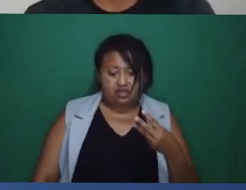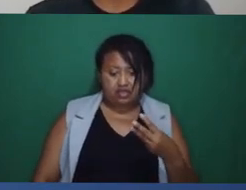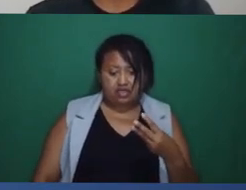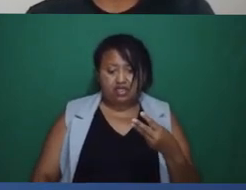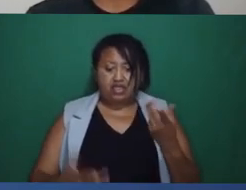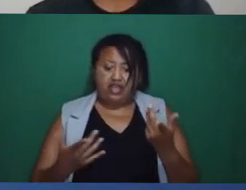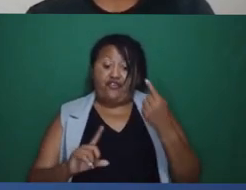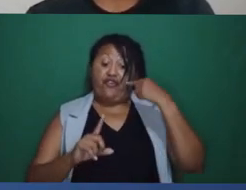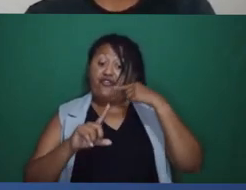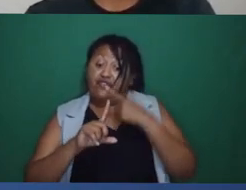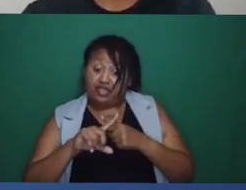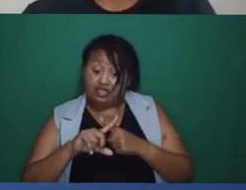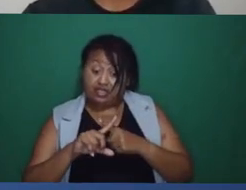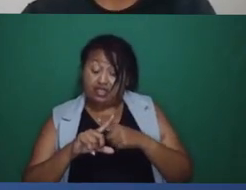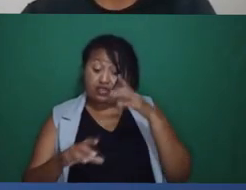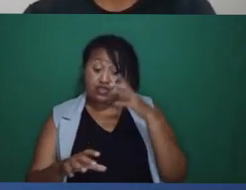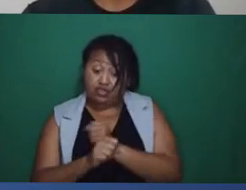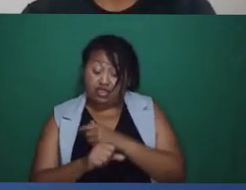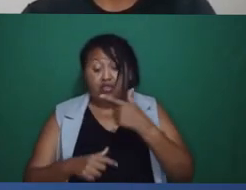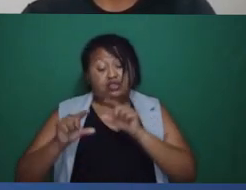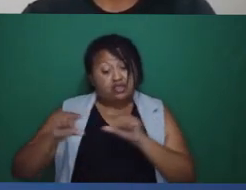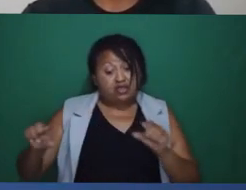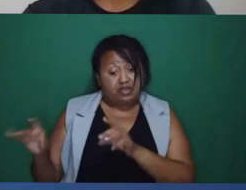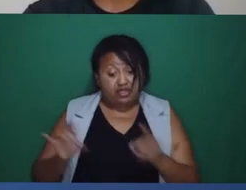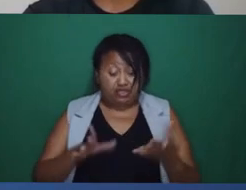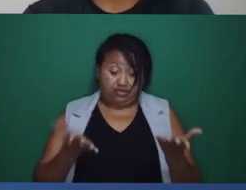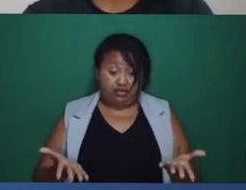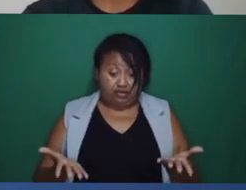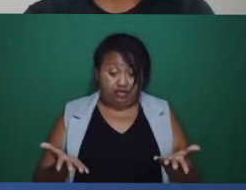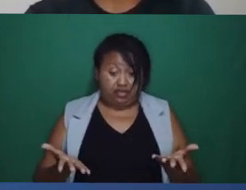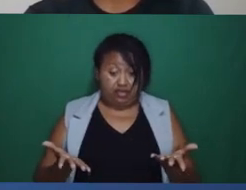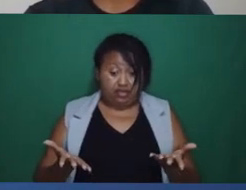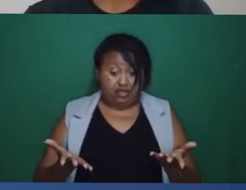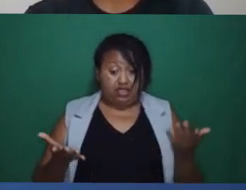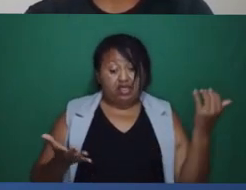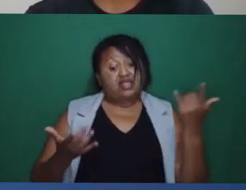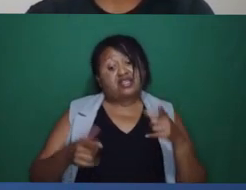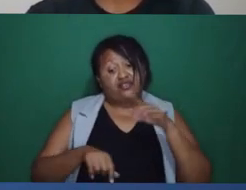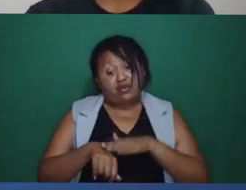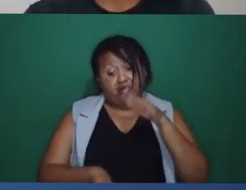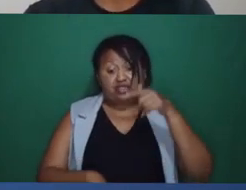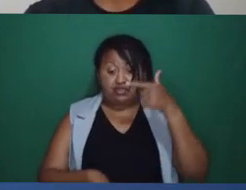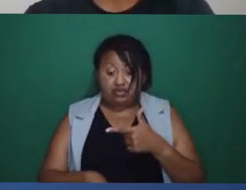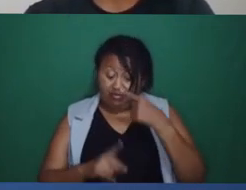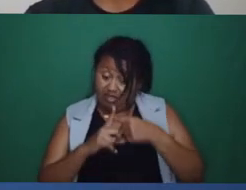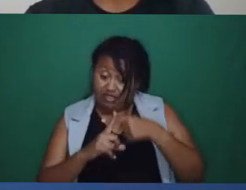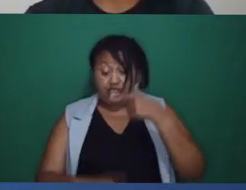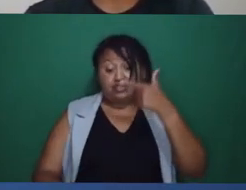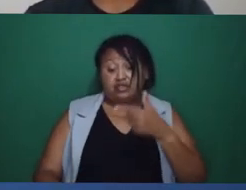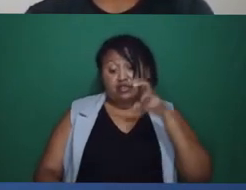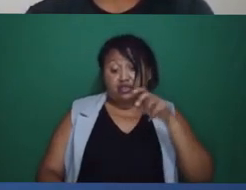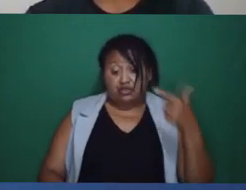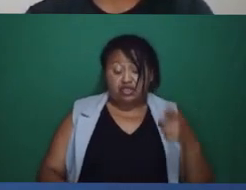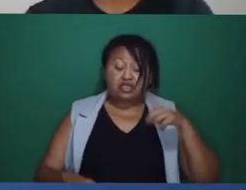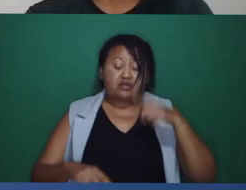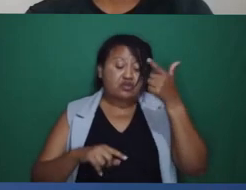x o total de bilhetes que foram vendidos e são mais de 252 então nós temos uma